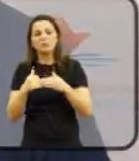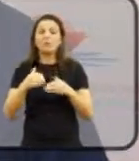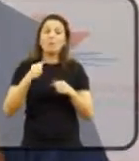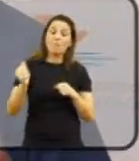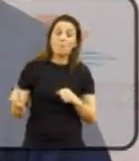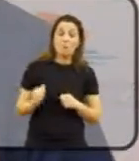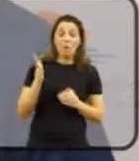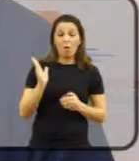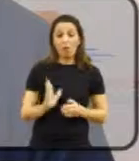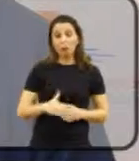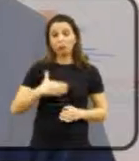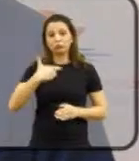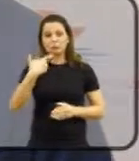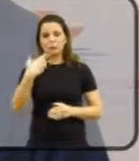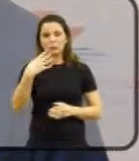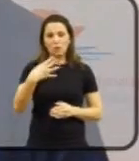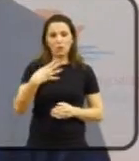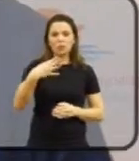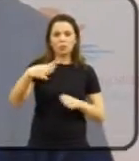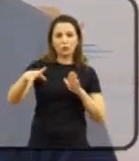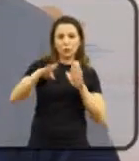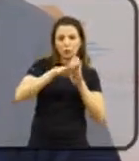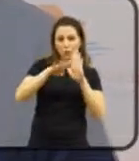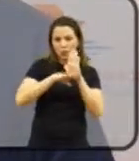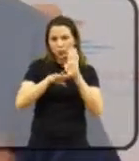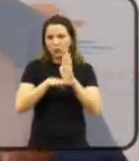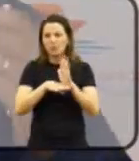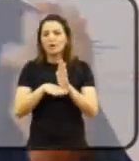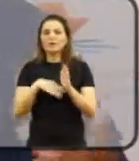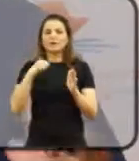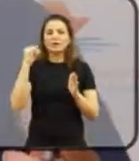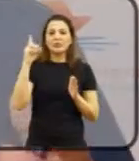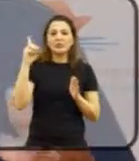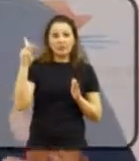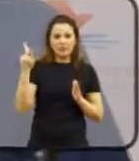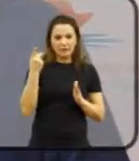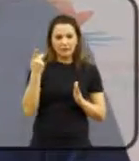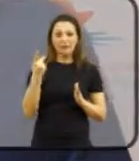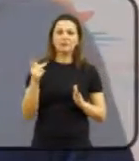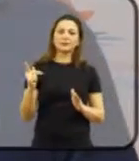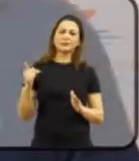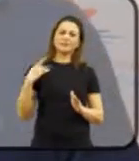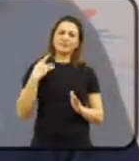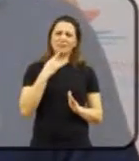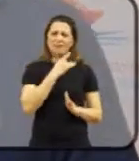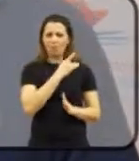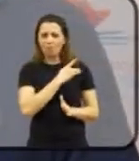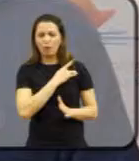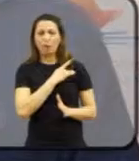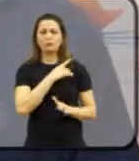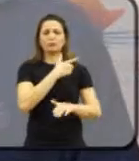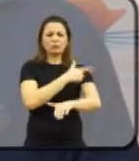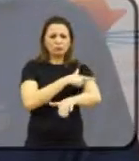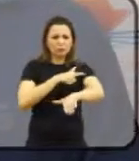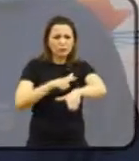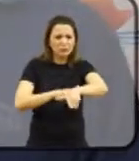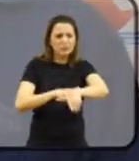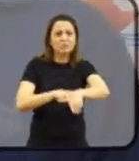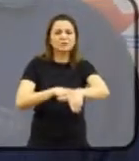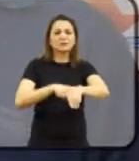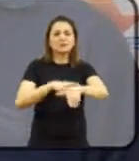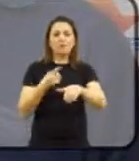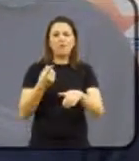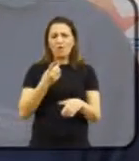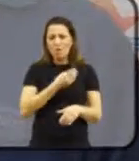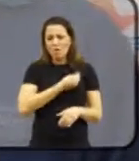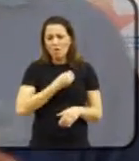Estado, que tem lá nos seus índices a renda, né? Além dos índices de saúde, de longevidade, além dos índices de educação. Então, a